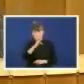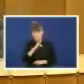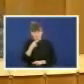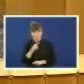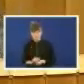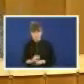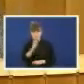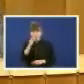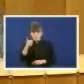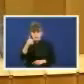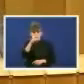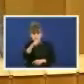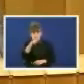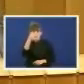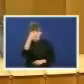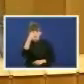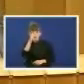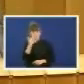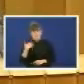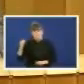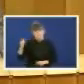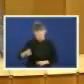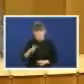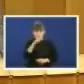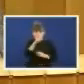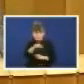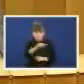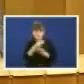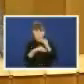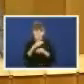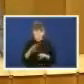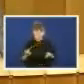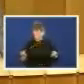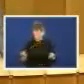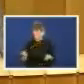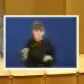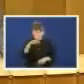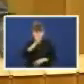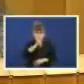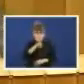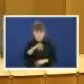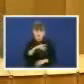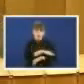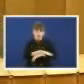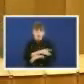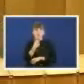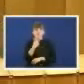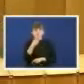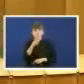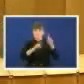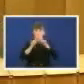do moito tempo no que vostede non fixo nada en vermo seu goberno negaba a existencia do problema.